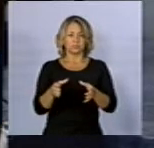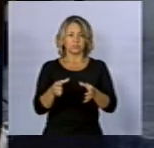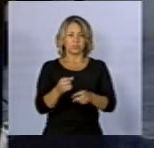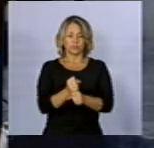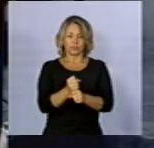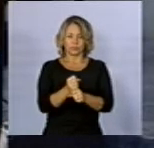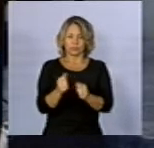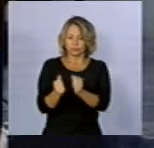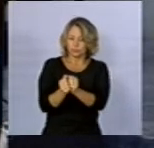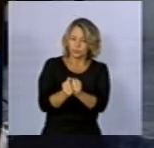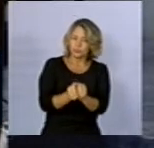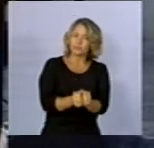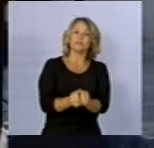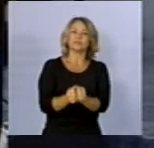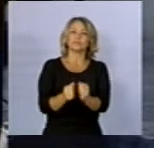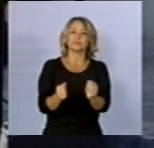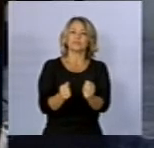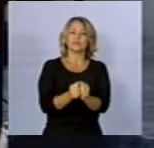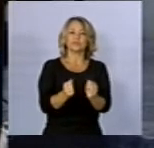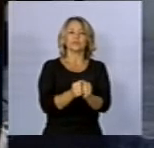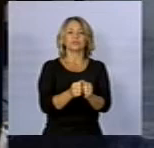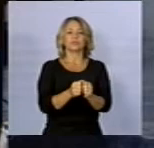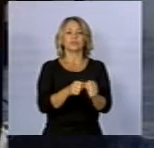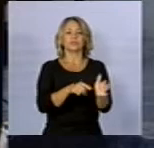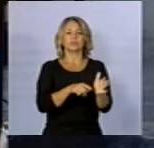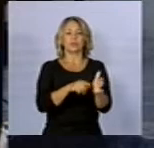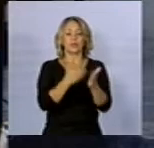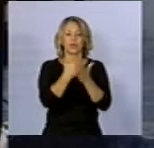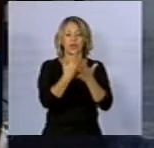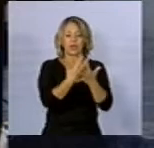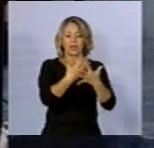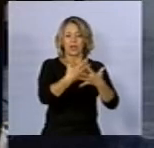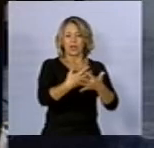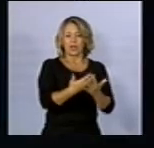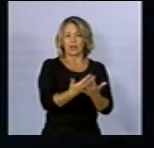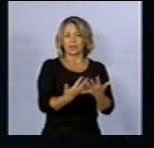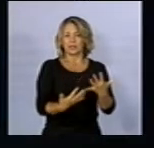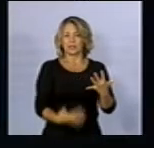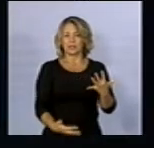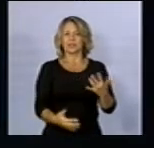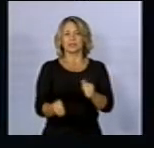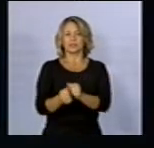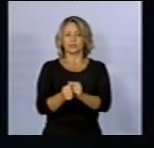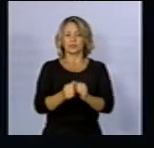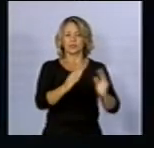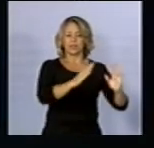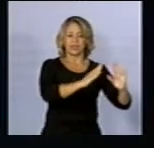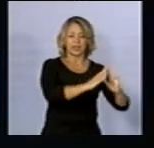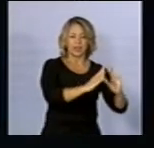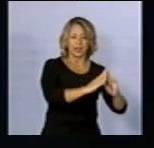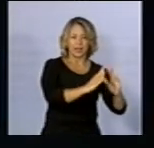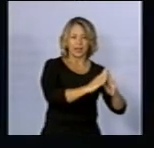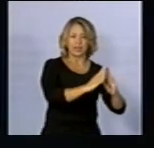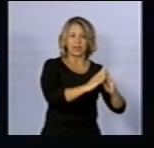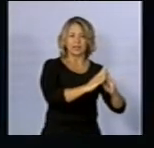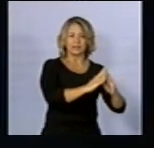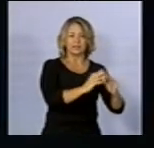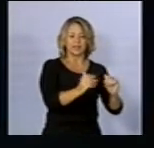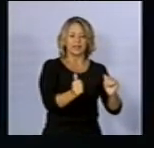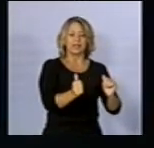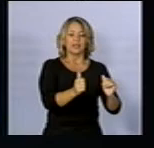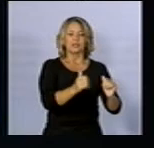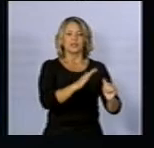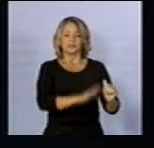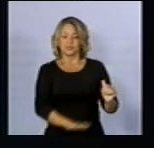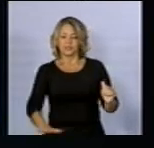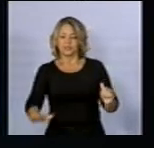em conjunto, a interpretação dessa tabela é que, em conjunto, os domicílios de crianças que faleceram com